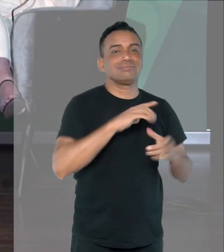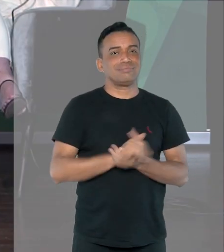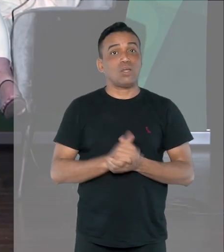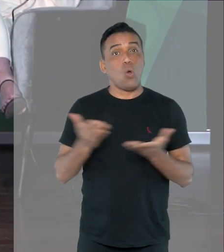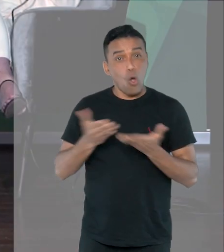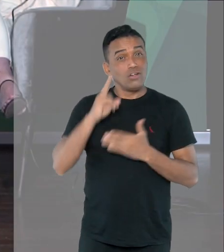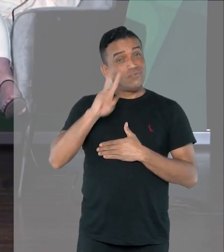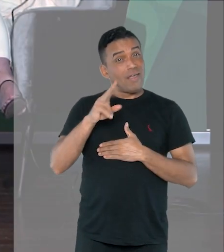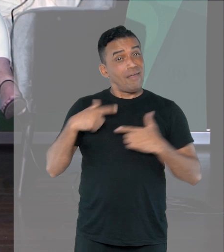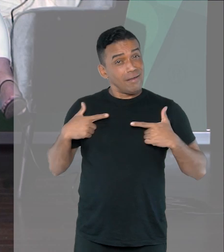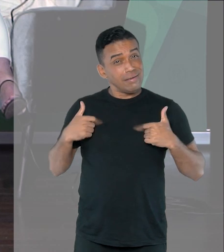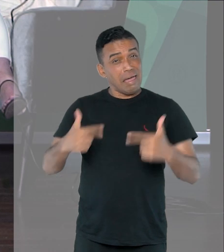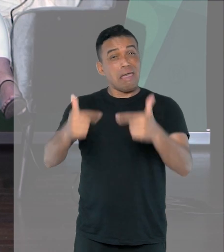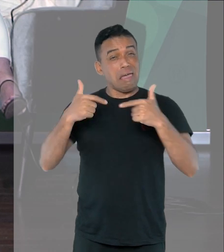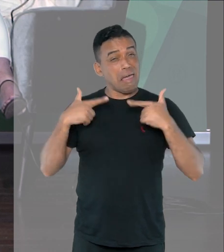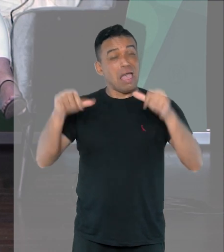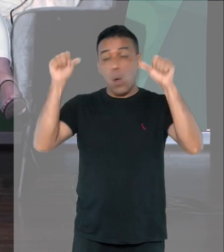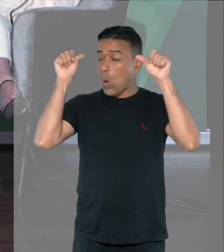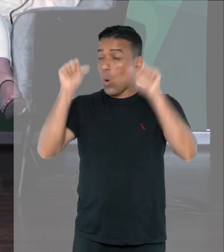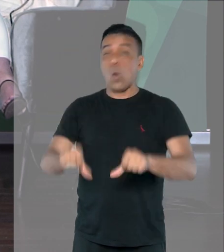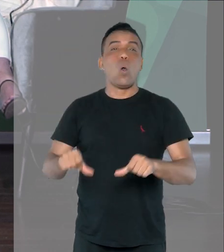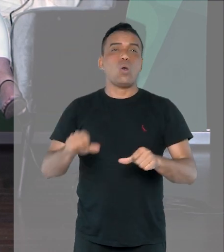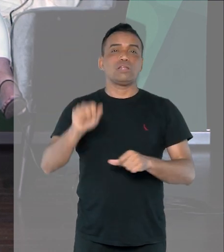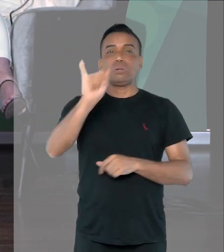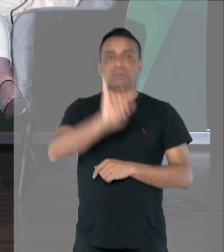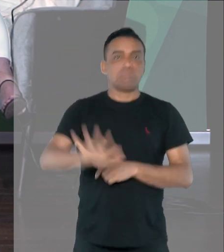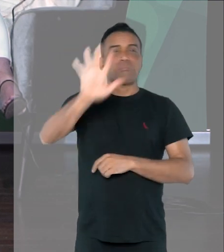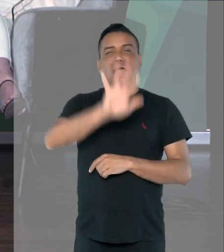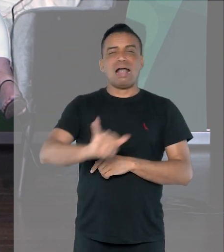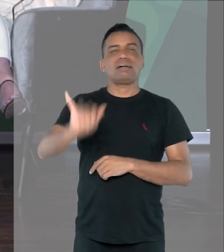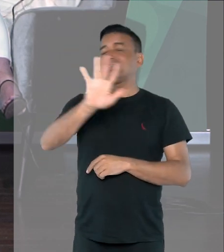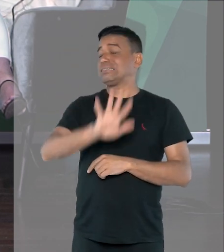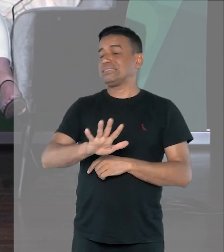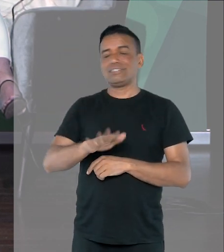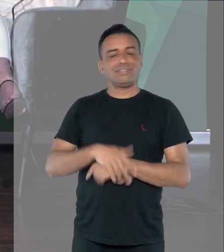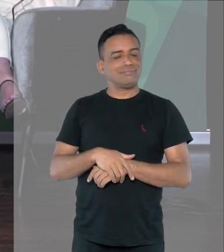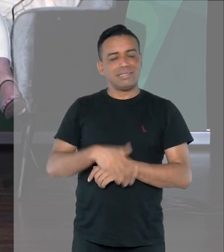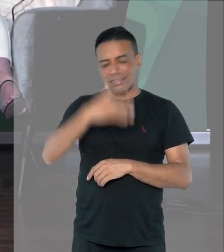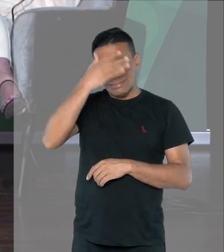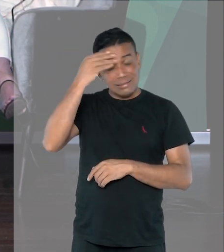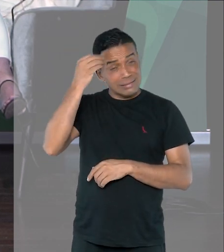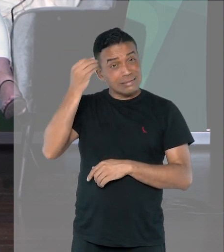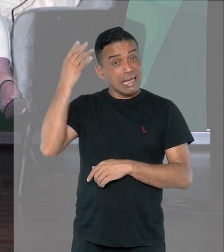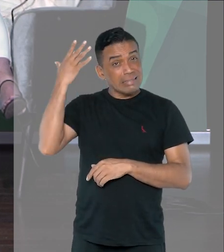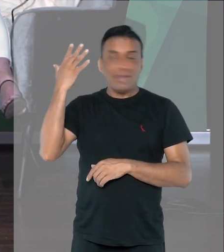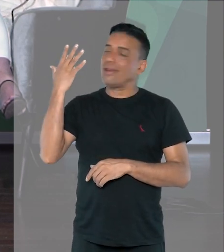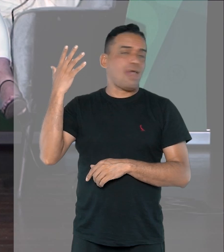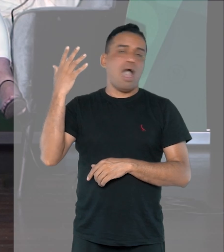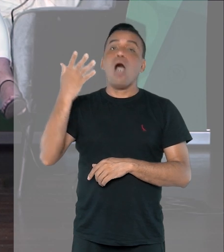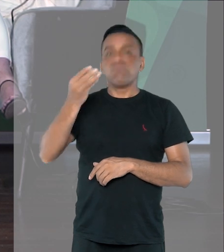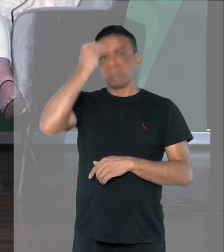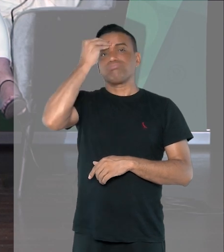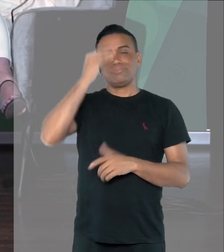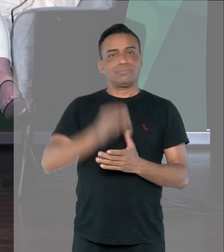que a gente devia não esquecer. Então, é apaixonante como esses meninos vão viver no